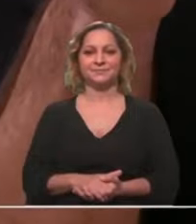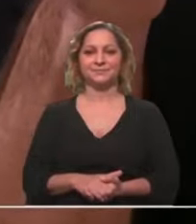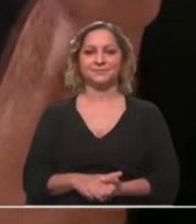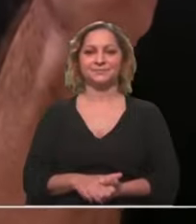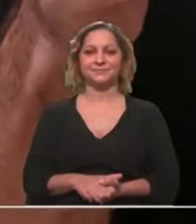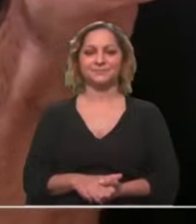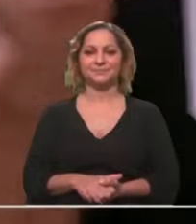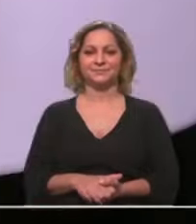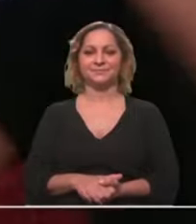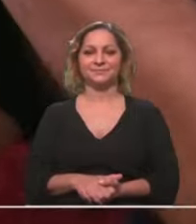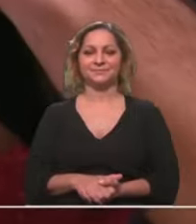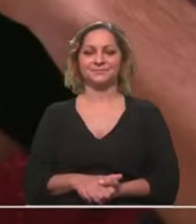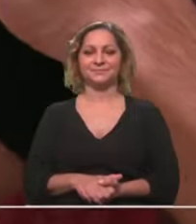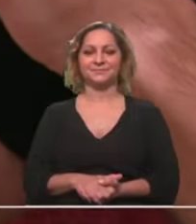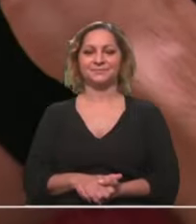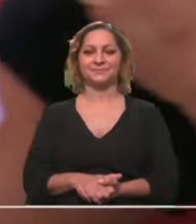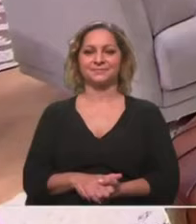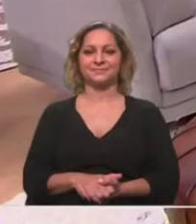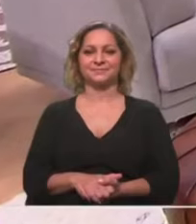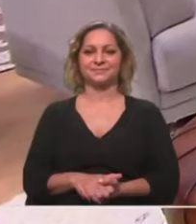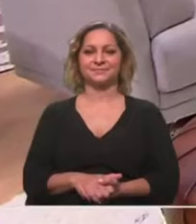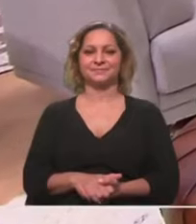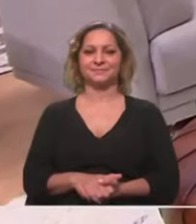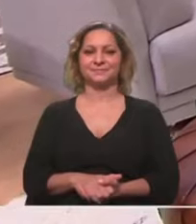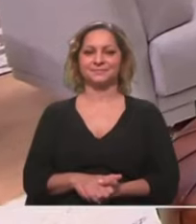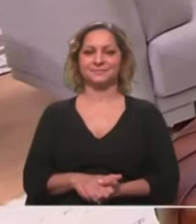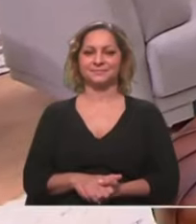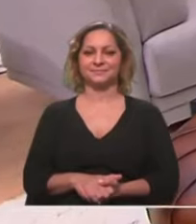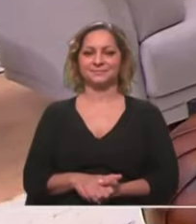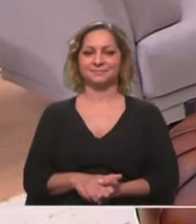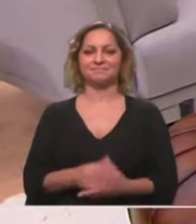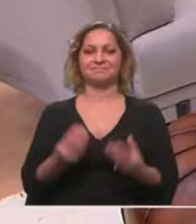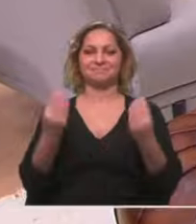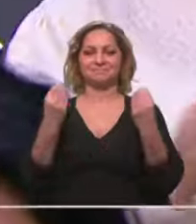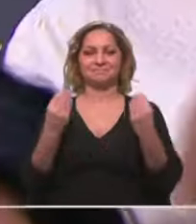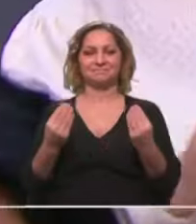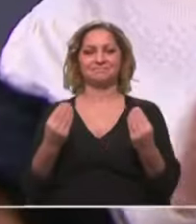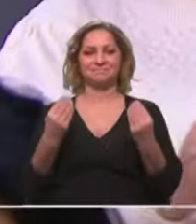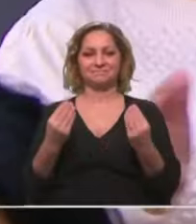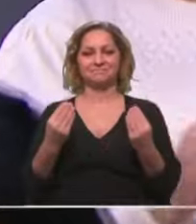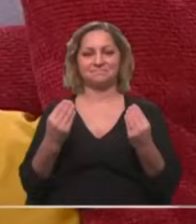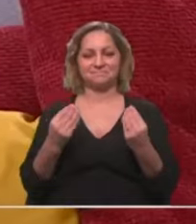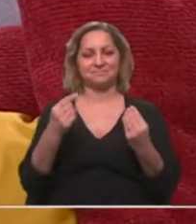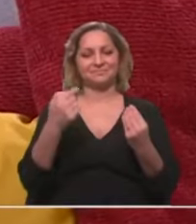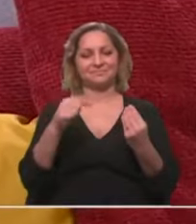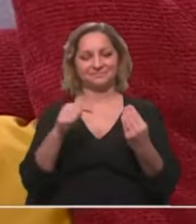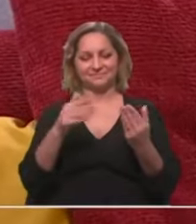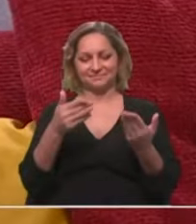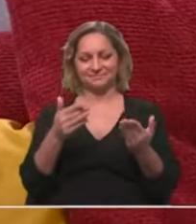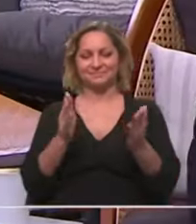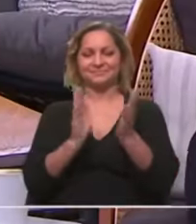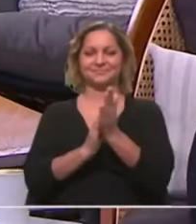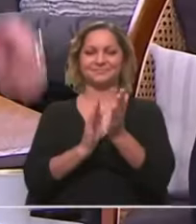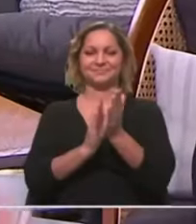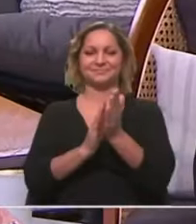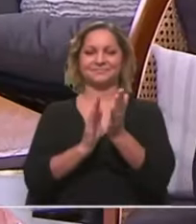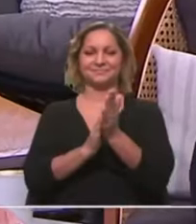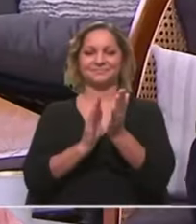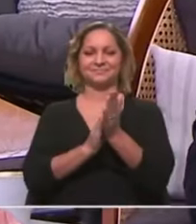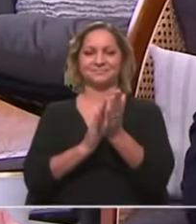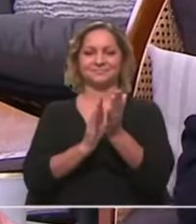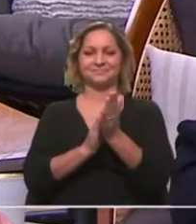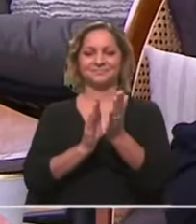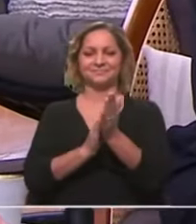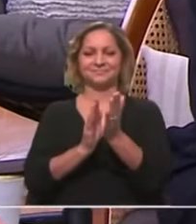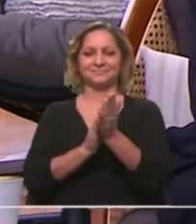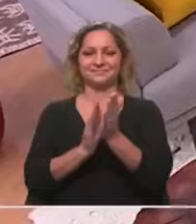Deu! Espetacular! Para 2024, beijo a todos! Espetáculo! Mais empatia! Uau! Empatia!